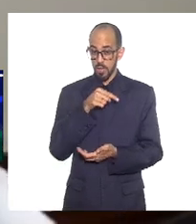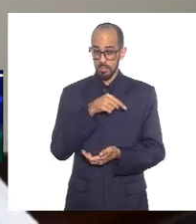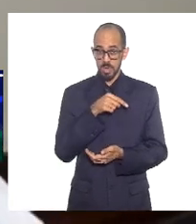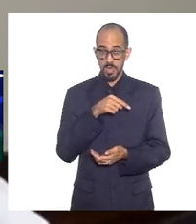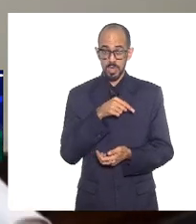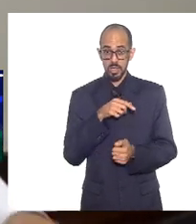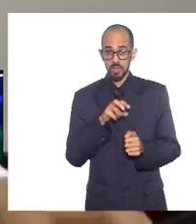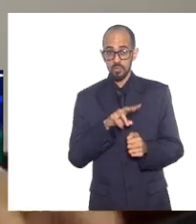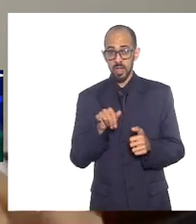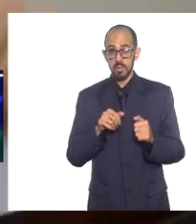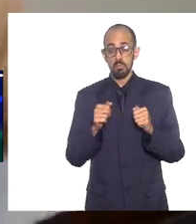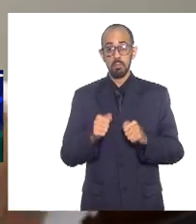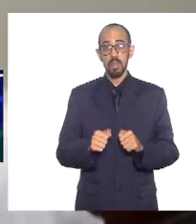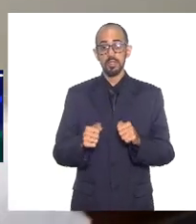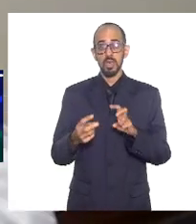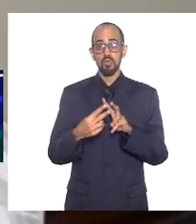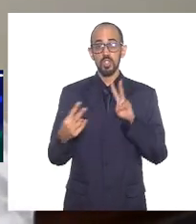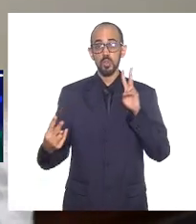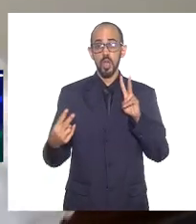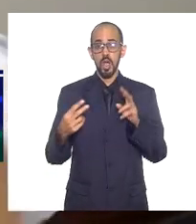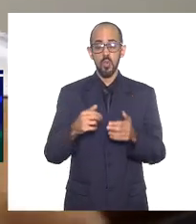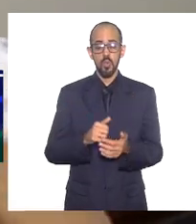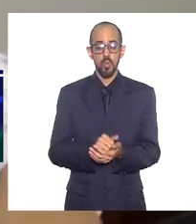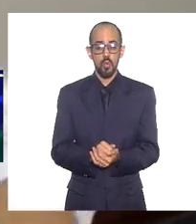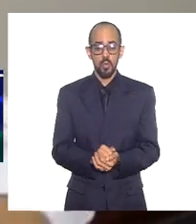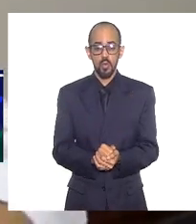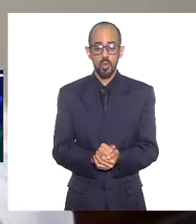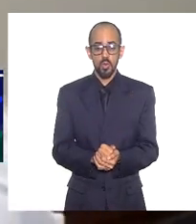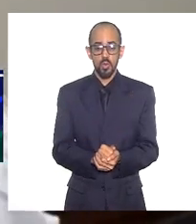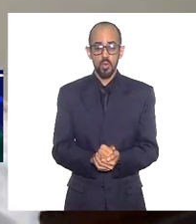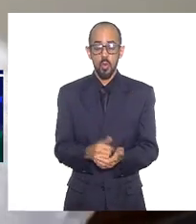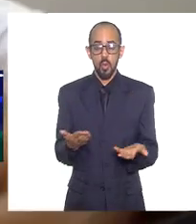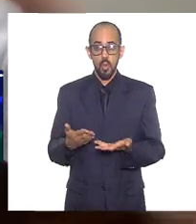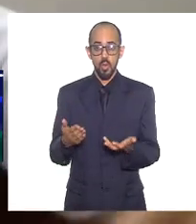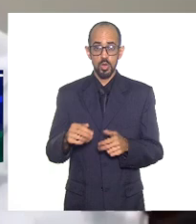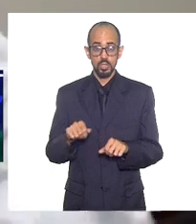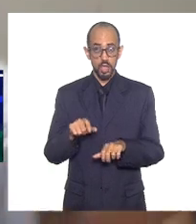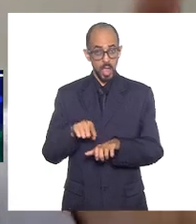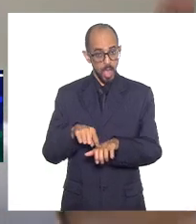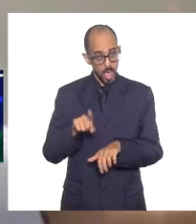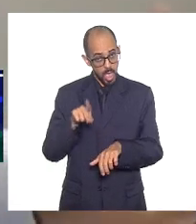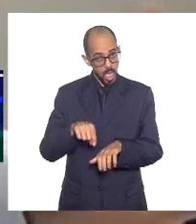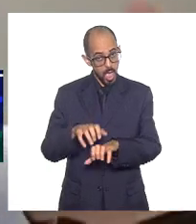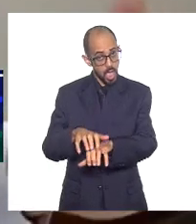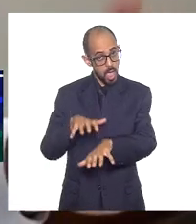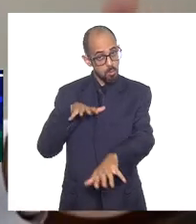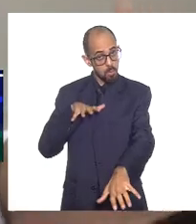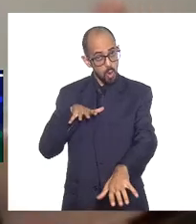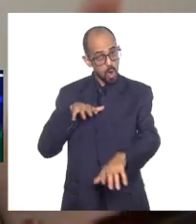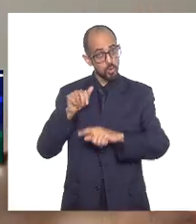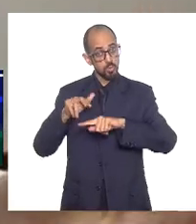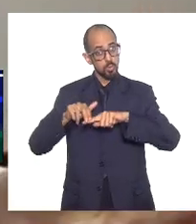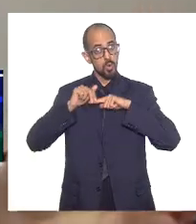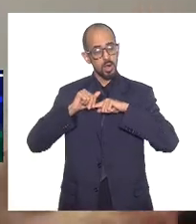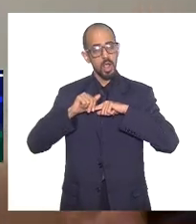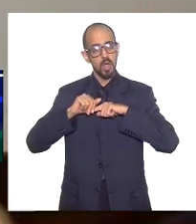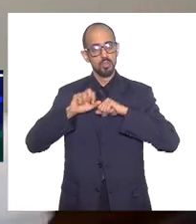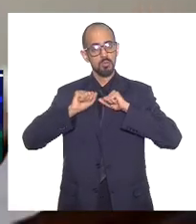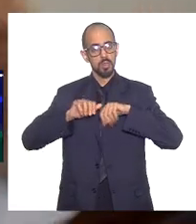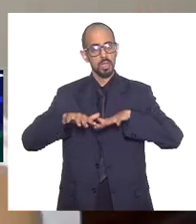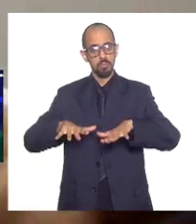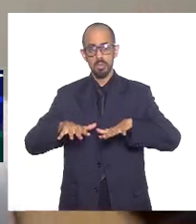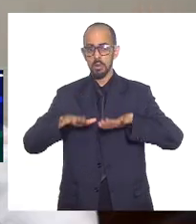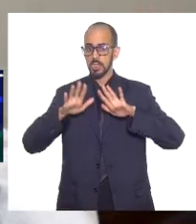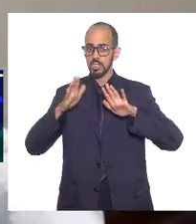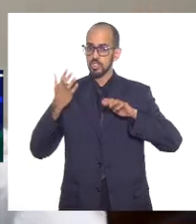o ensino poderá ser à distância. Nós estamos enfrentando agora a questão do ensino remoto por causa de uma pandemia. É por causa disso. Mas nós